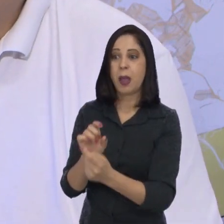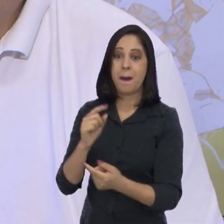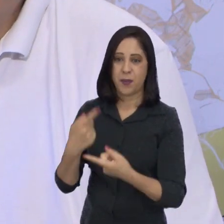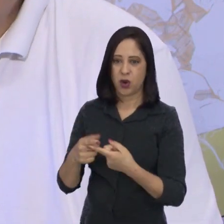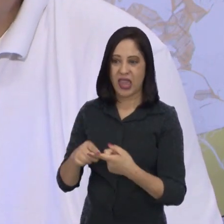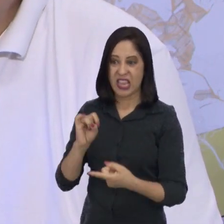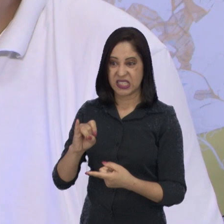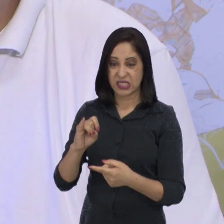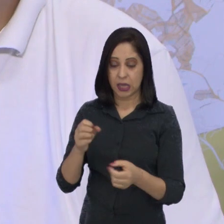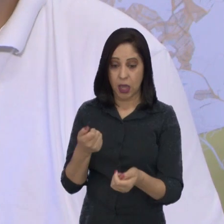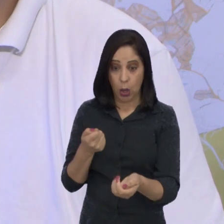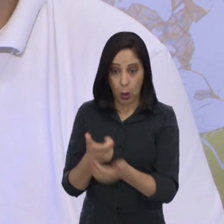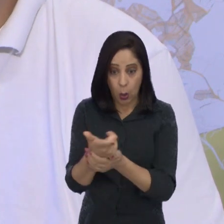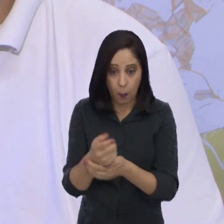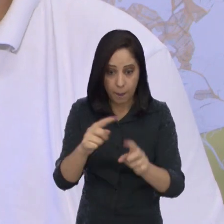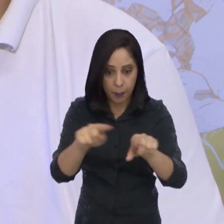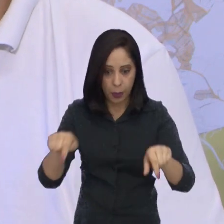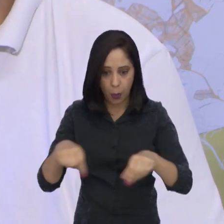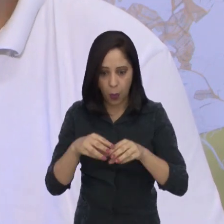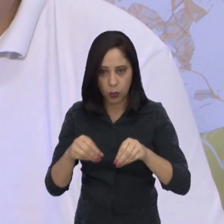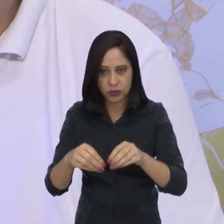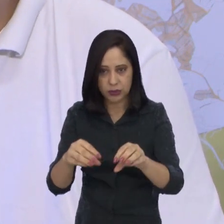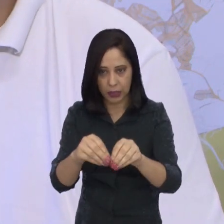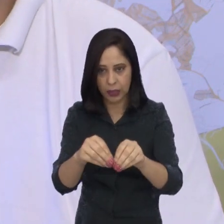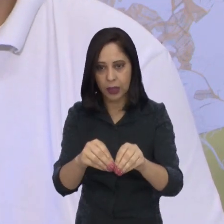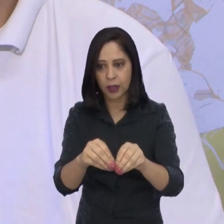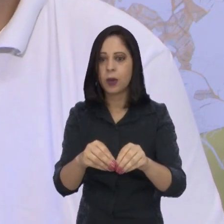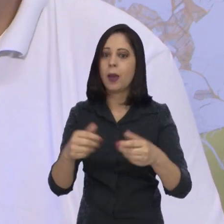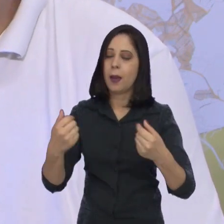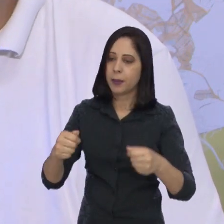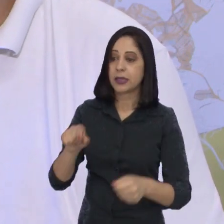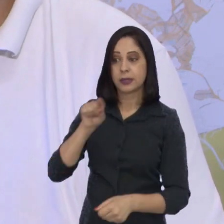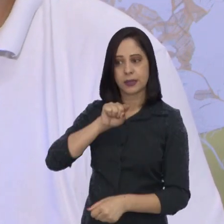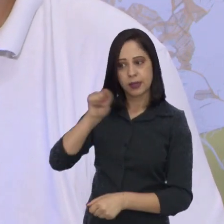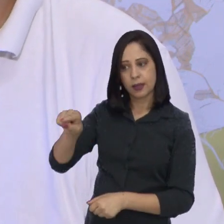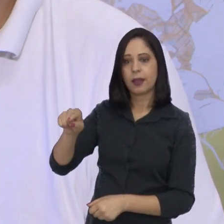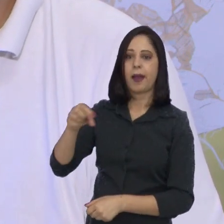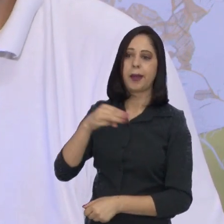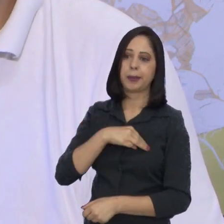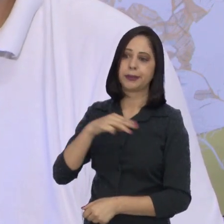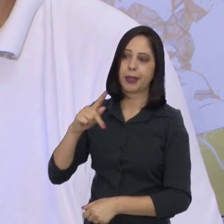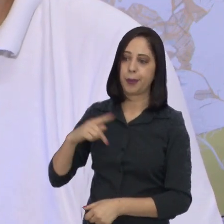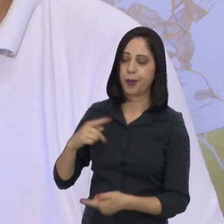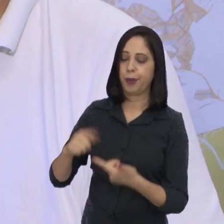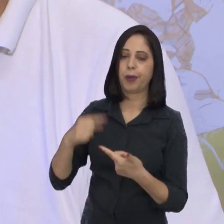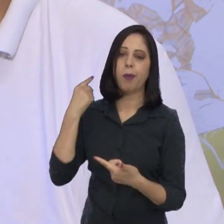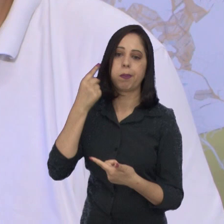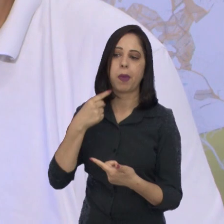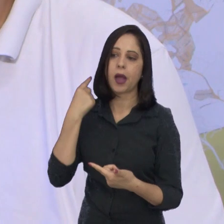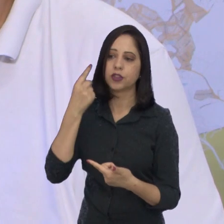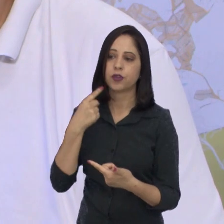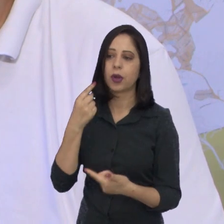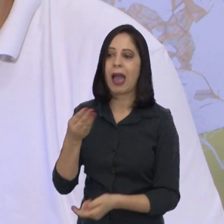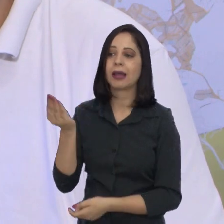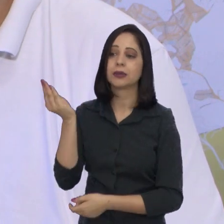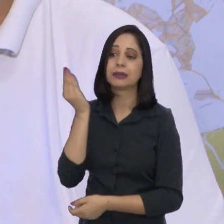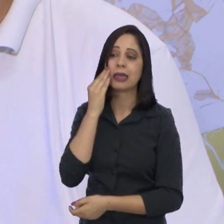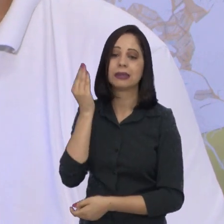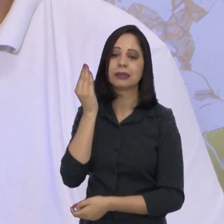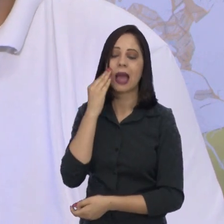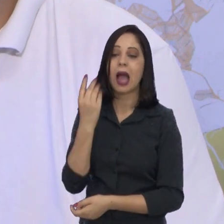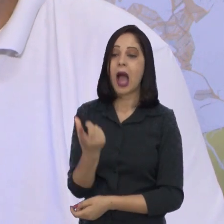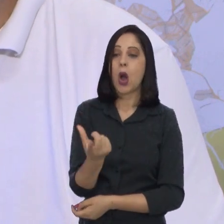comprou, a pessoa tem que buscar Ministério Público, advogado, ela tem que buscar algumas soluções para reaver esse